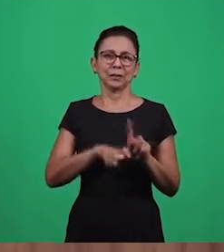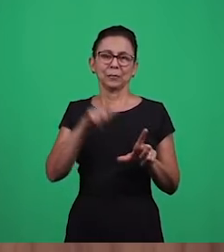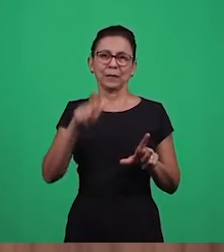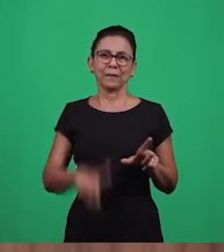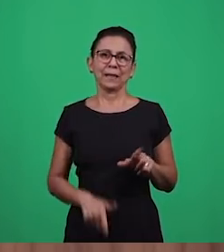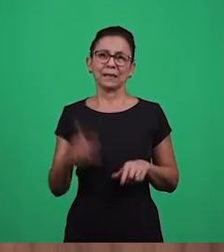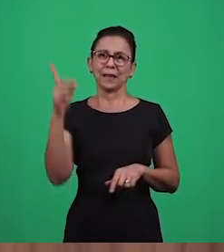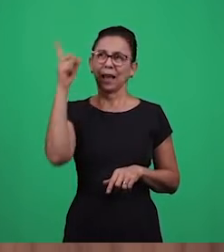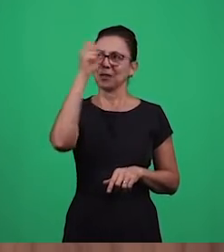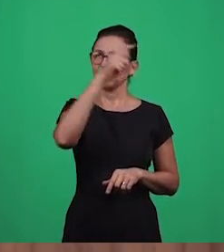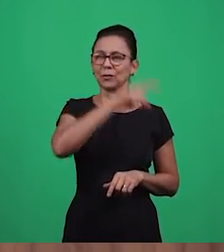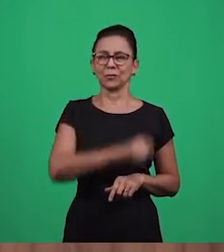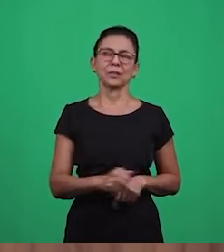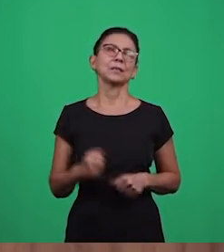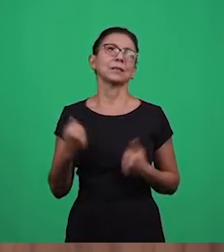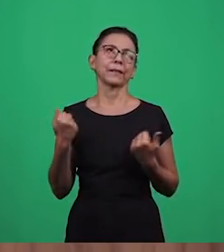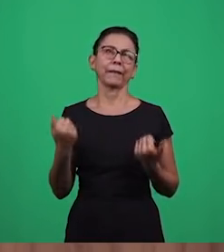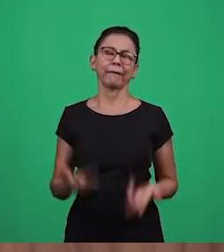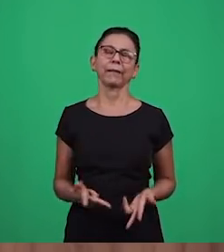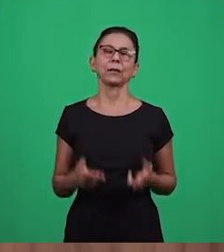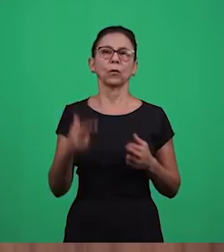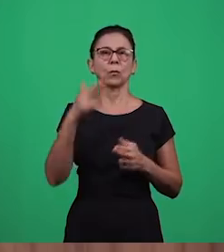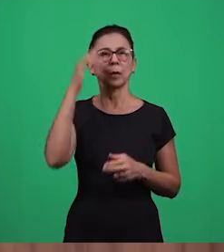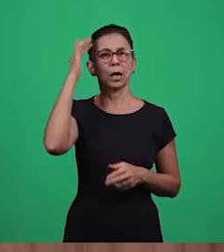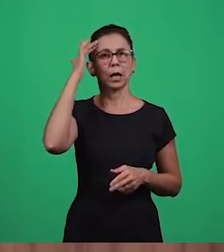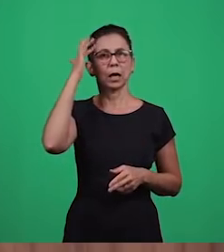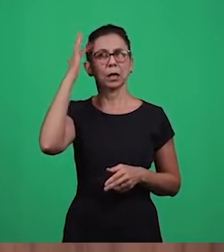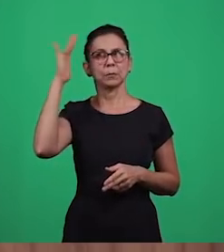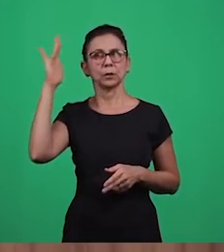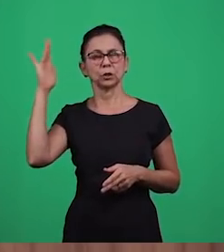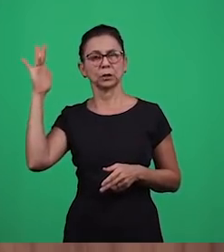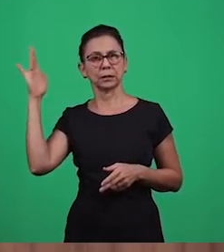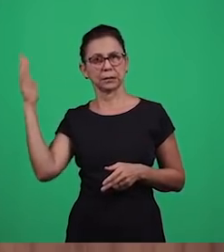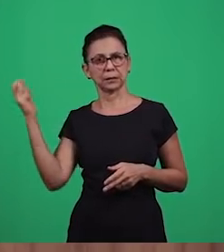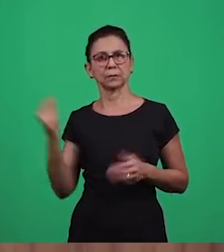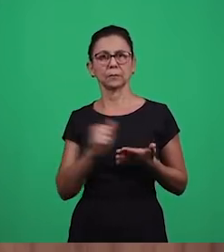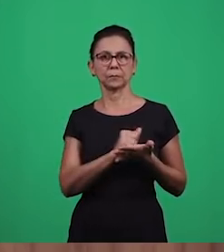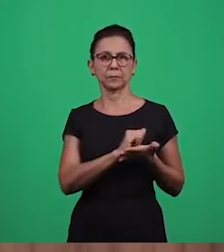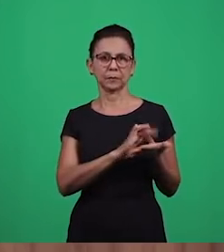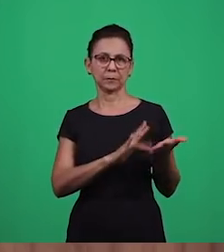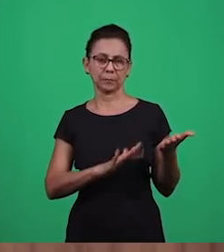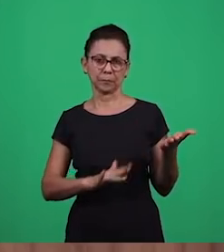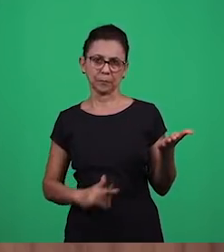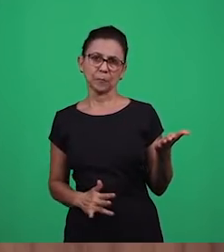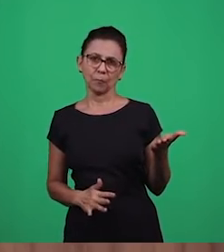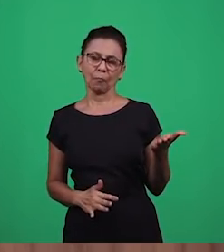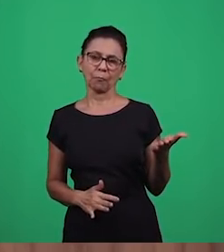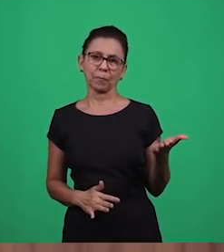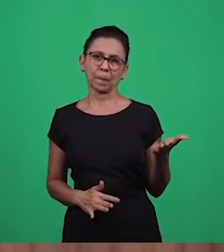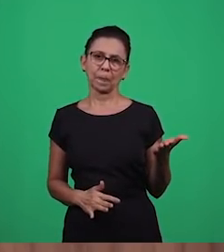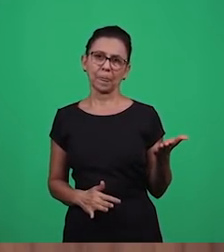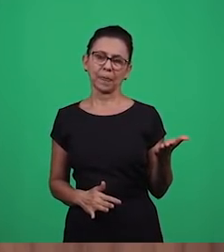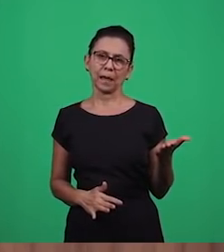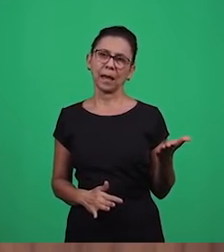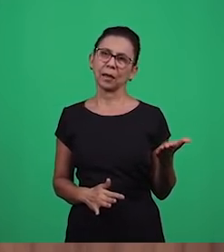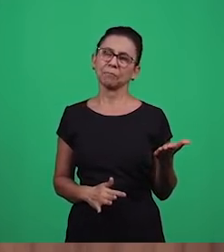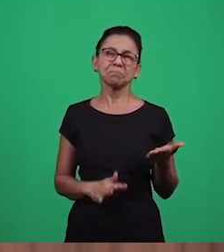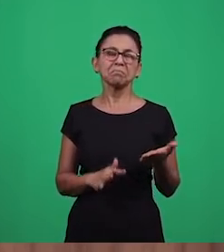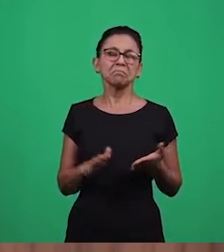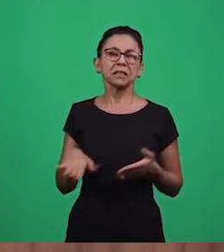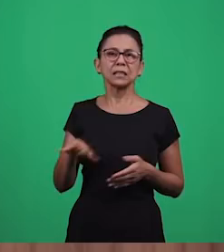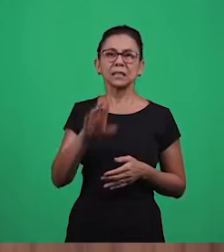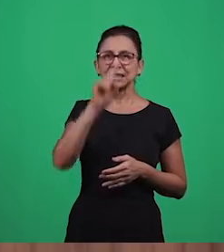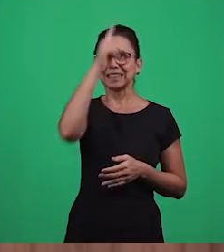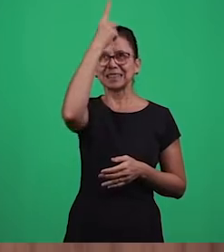força criadora. É com a imaginação, uma das esferas da atividade simbólica das pessoas, que as crianças